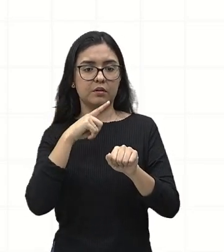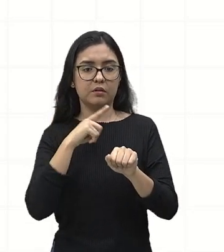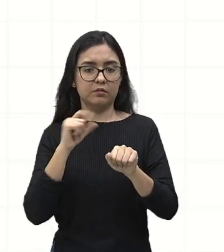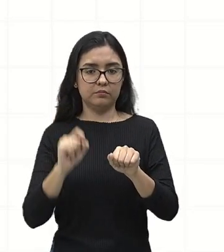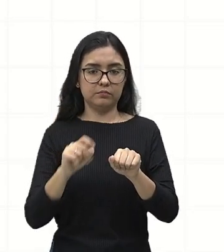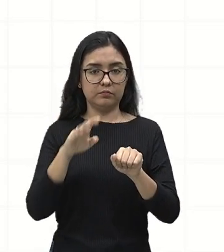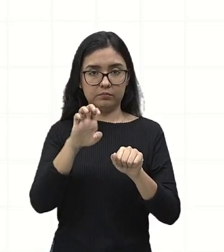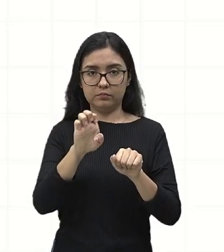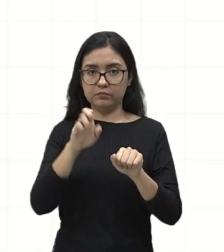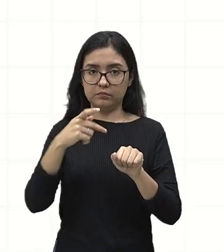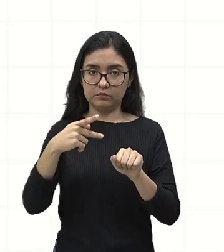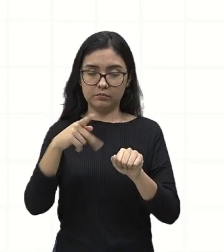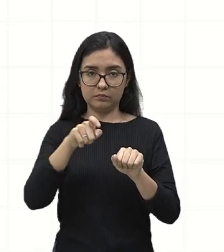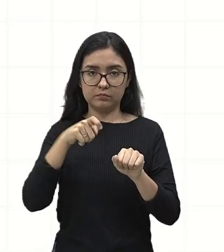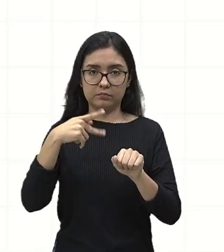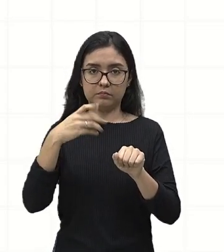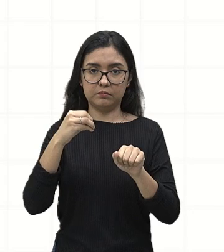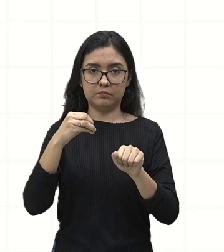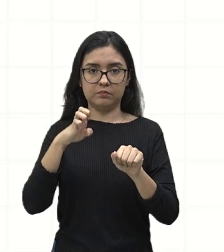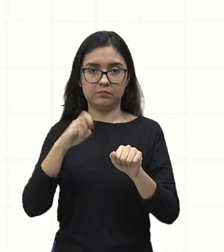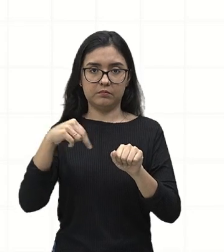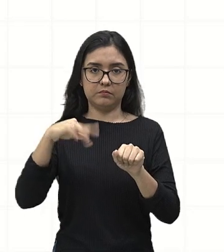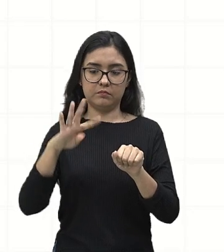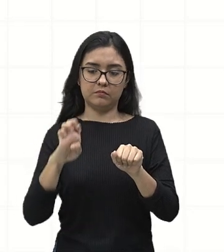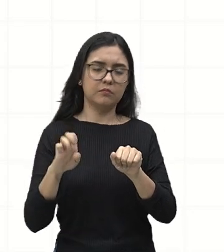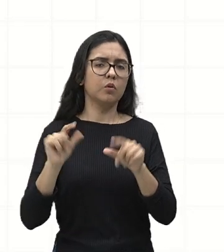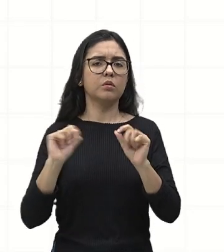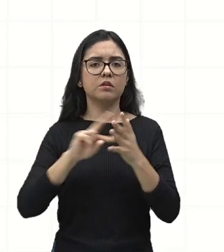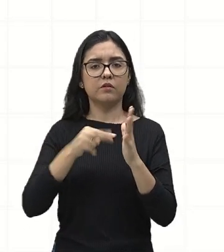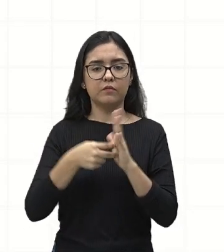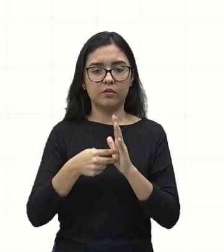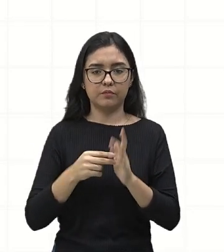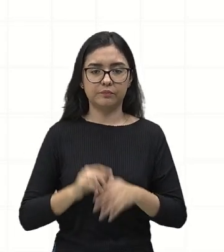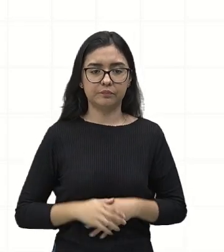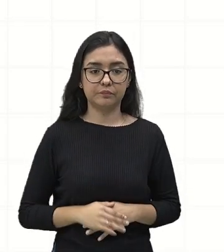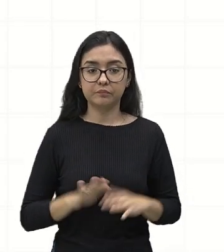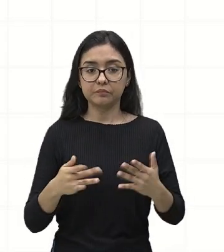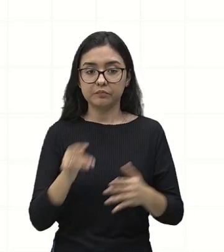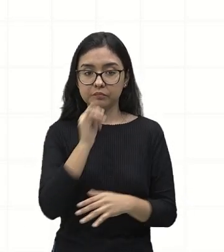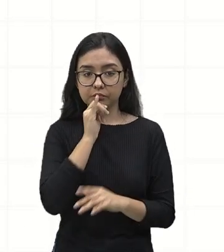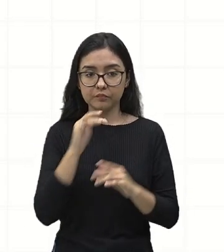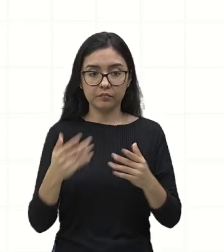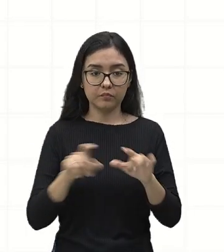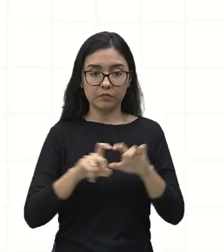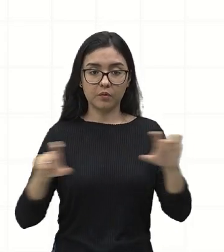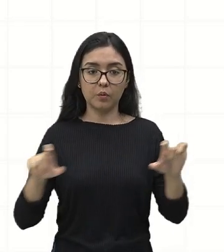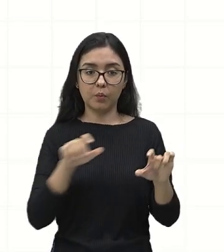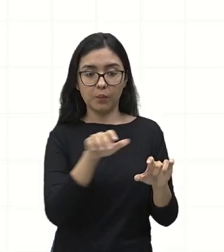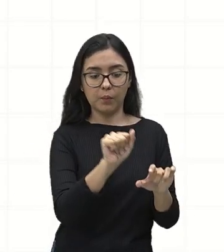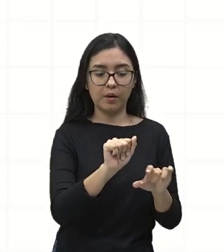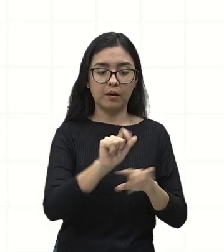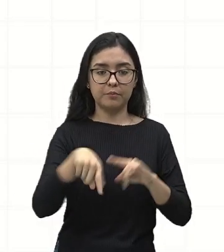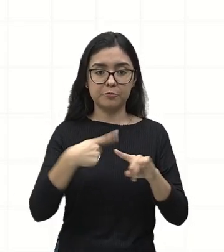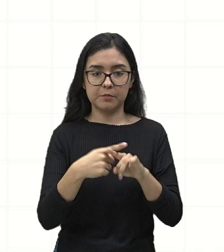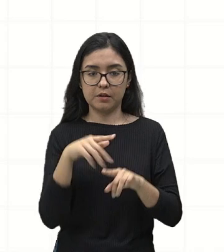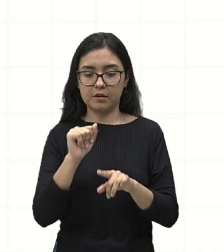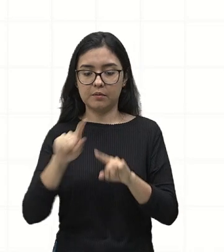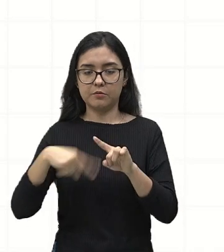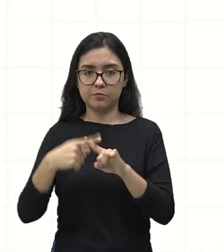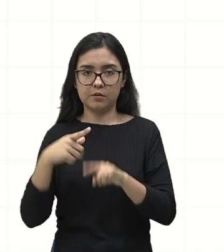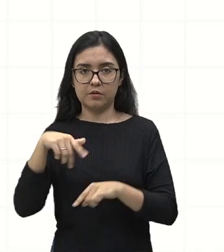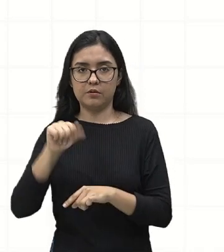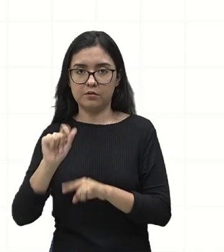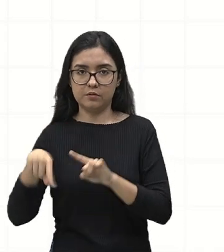tá? N. O que isso significa? Que o A está sendo multiplicado por ele